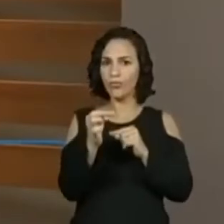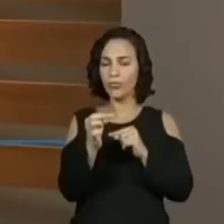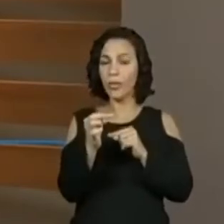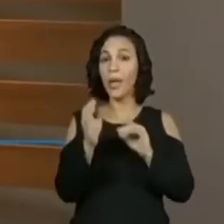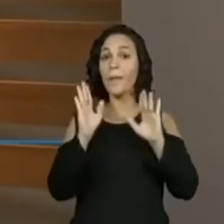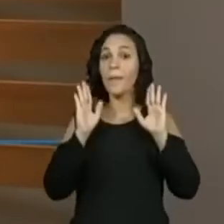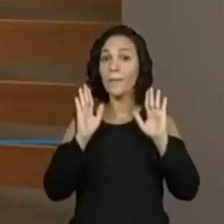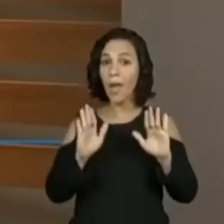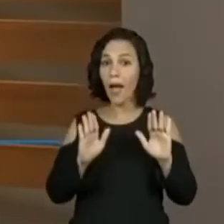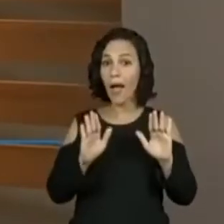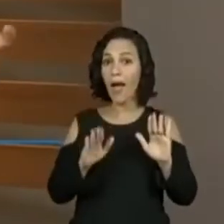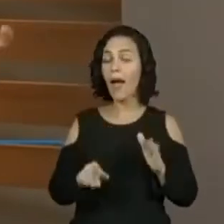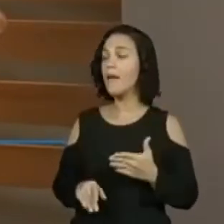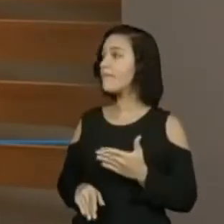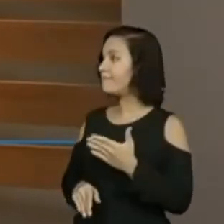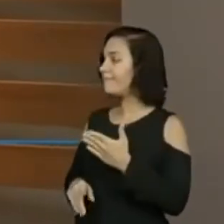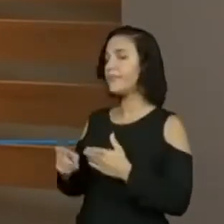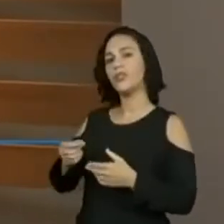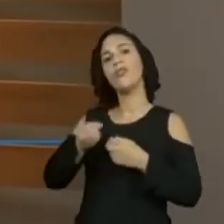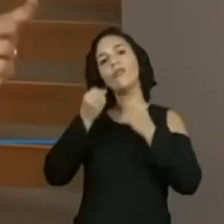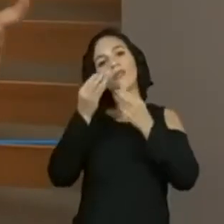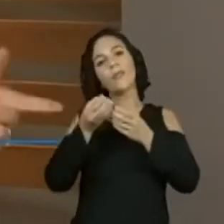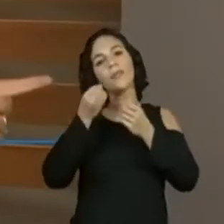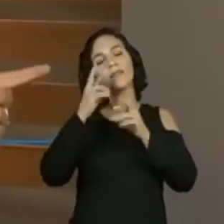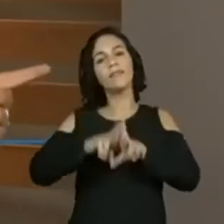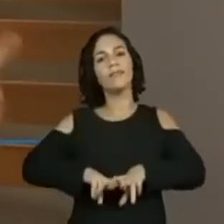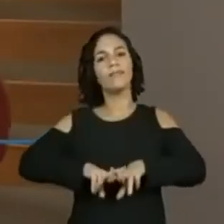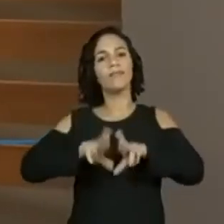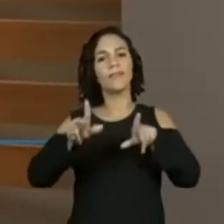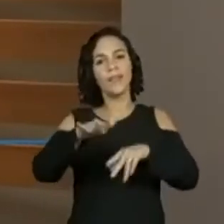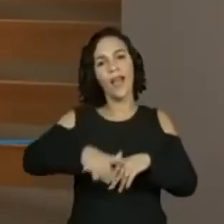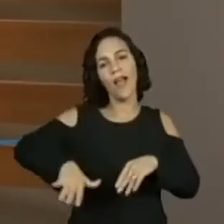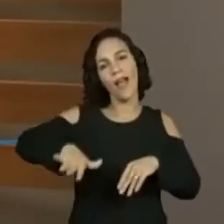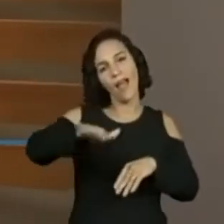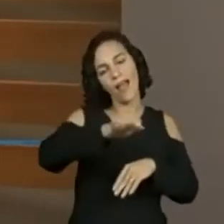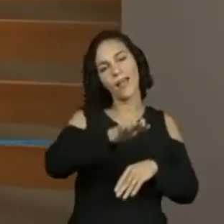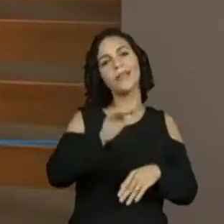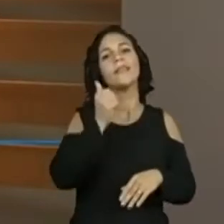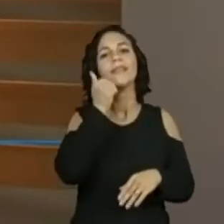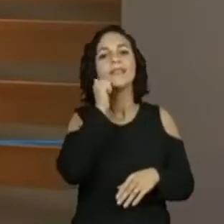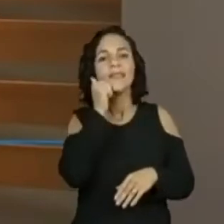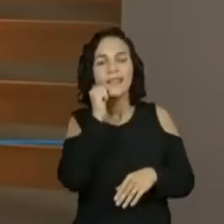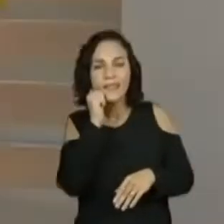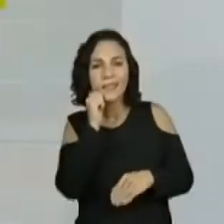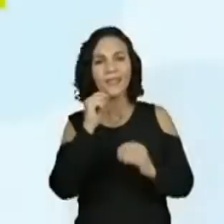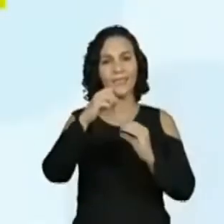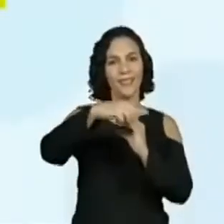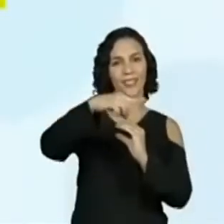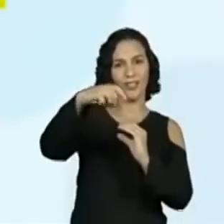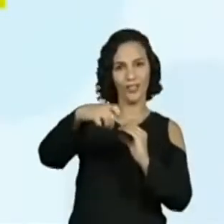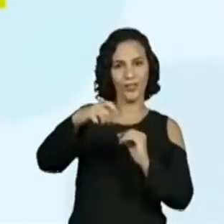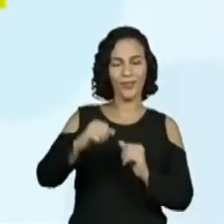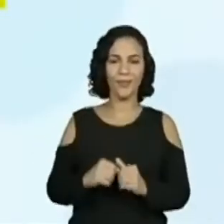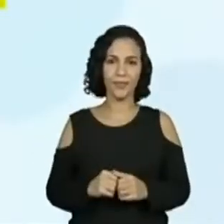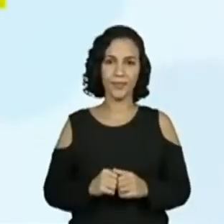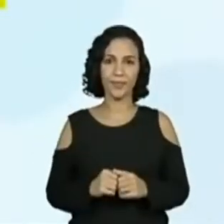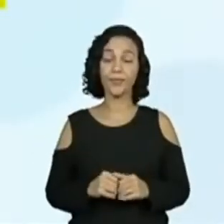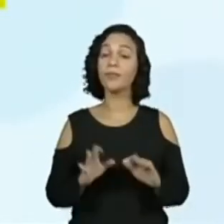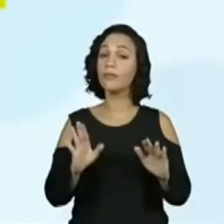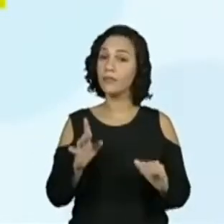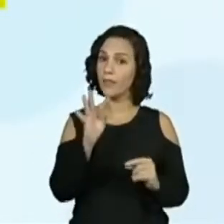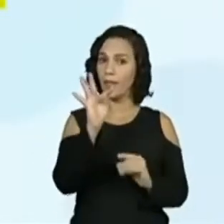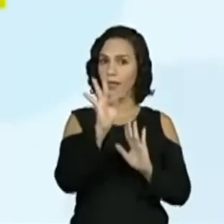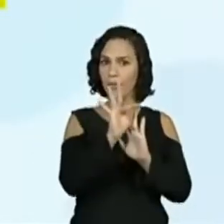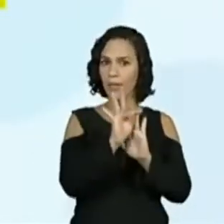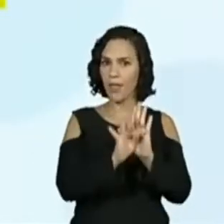já está trazendo uma informação diferente, uma informação científica, né? E como você falou, por ser um texto